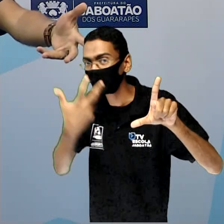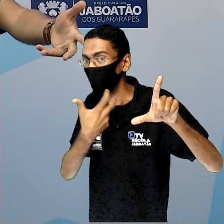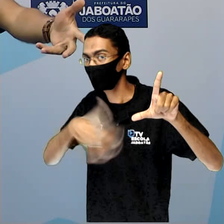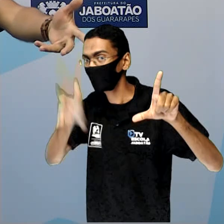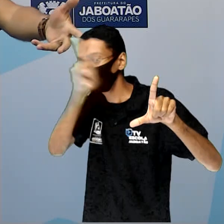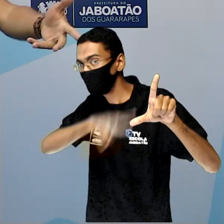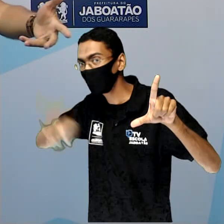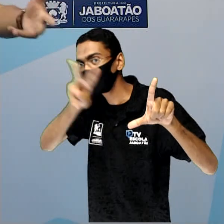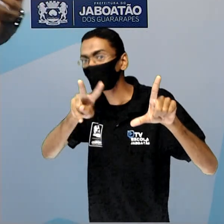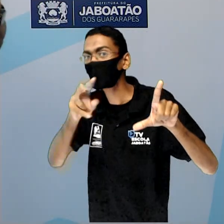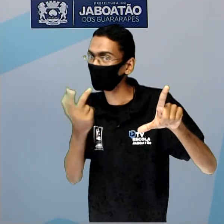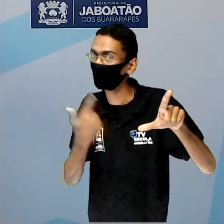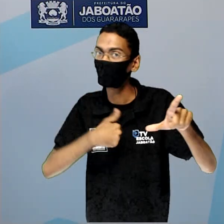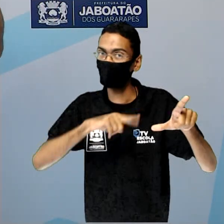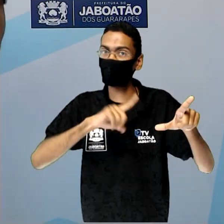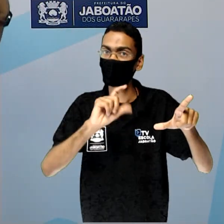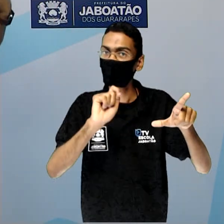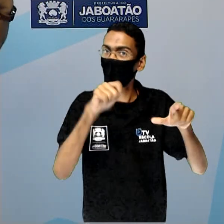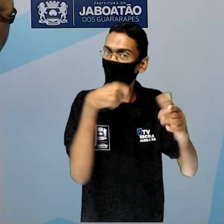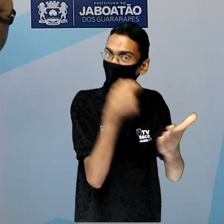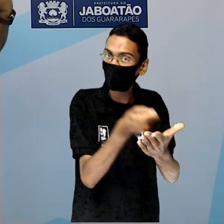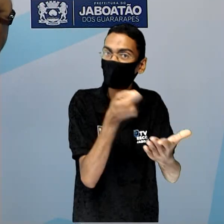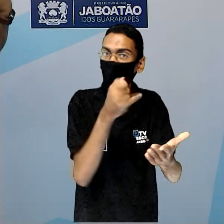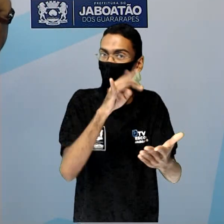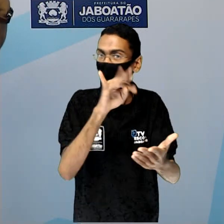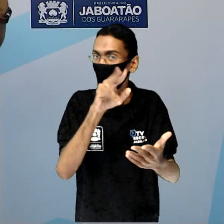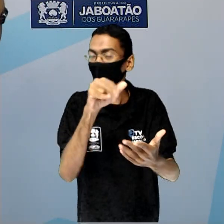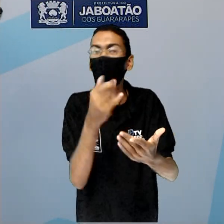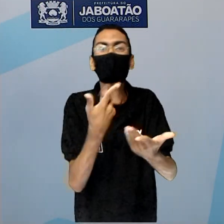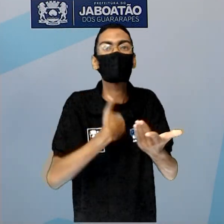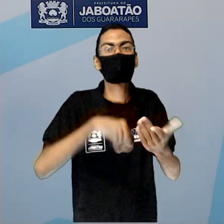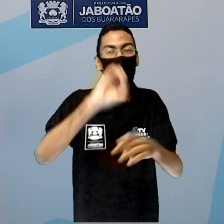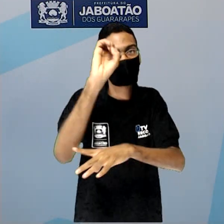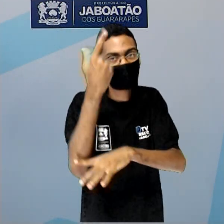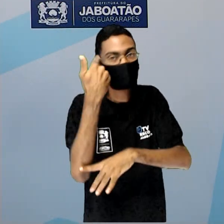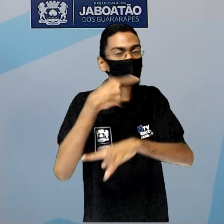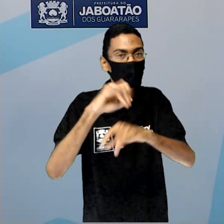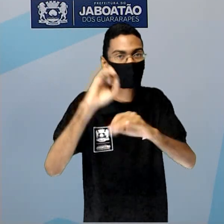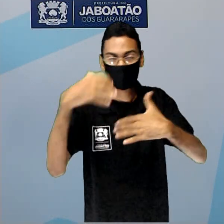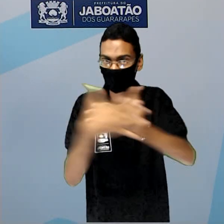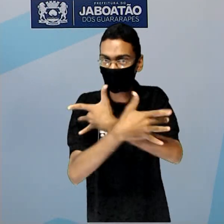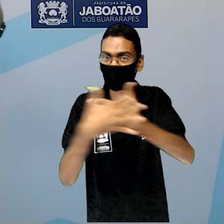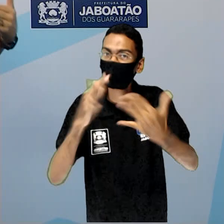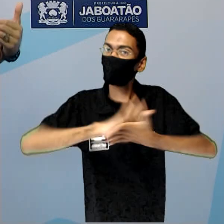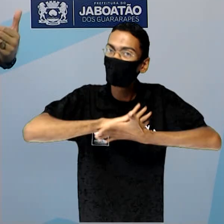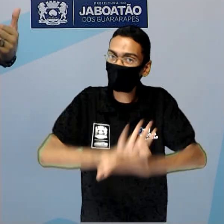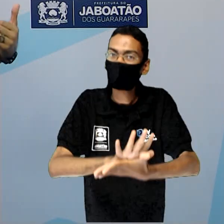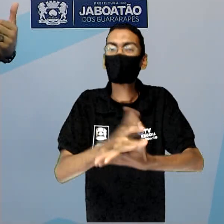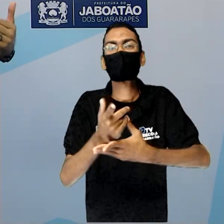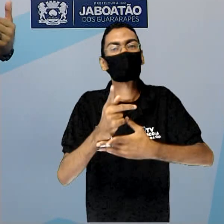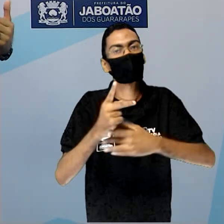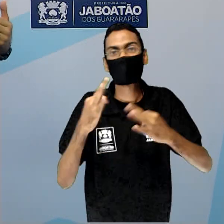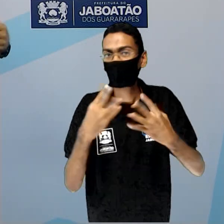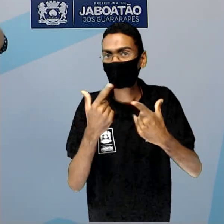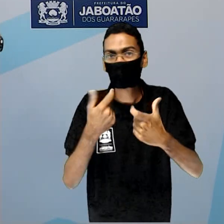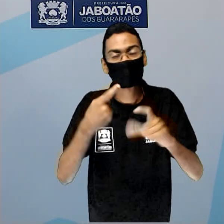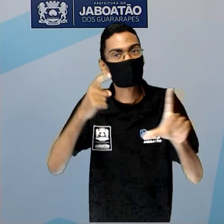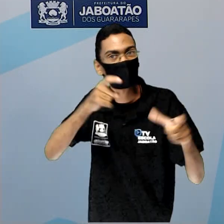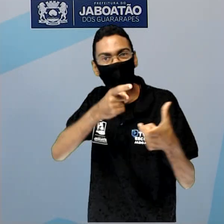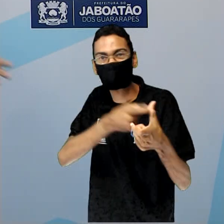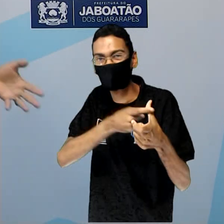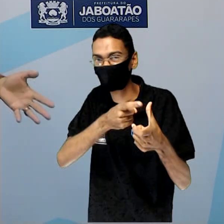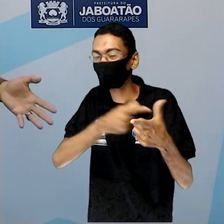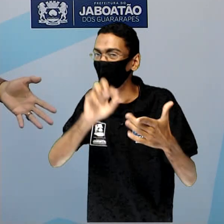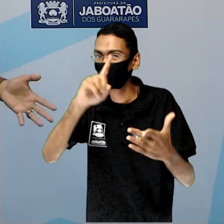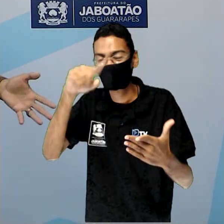Olinda. Então, de lá de cima, de Olinda, sua cidade toda destruída, todo mundo endividado, muito,